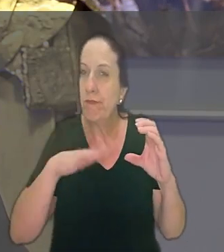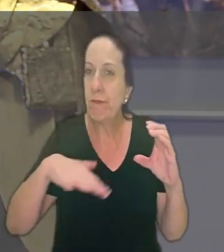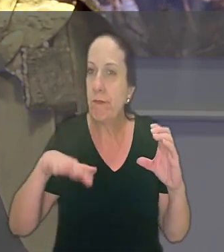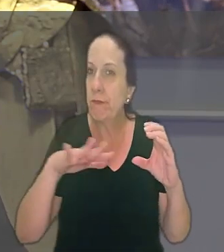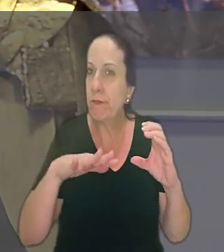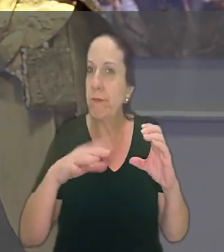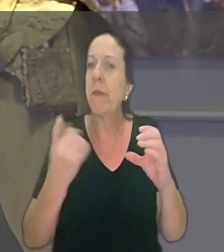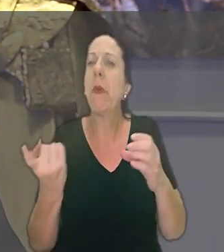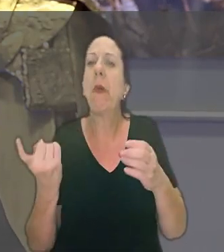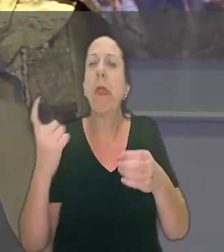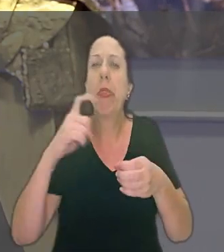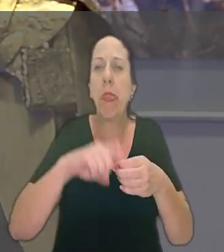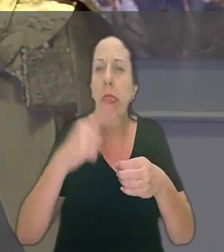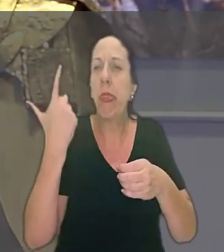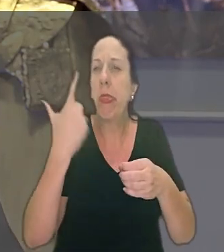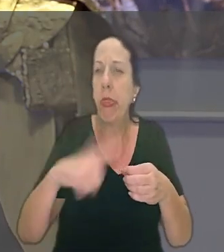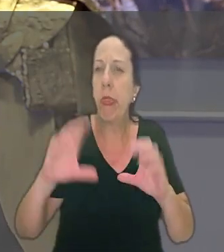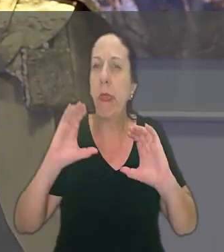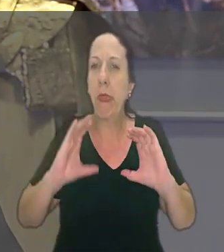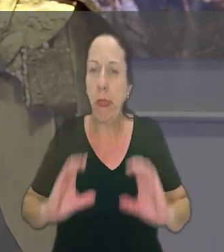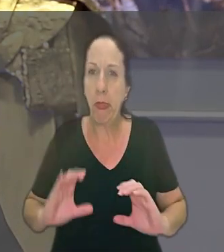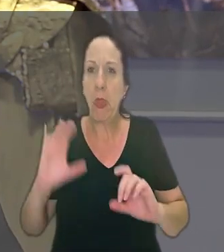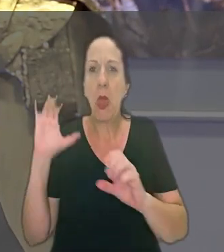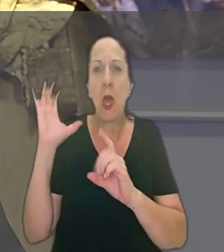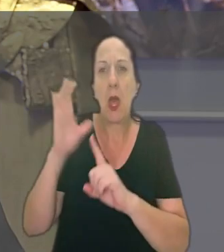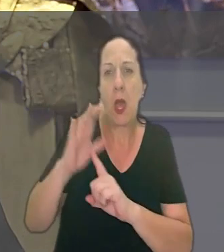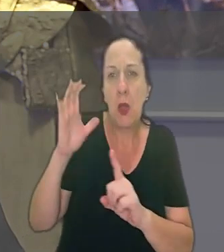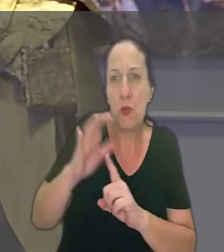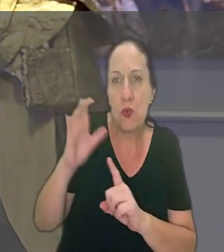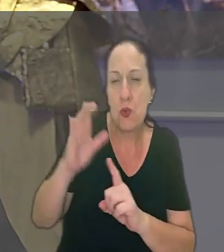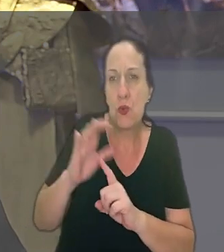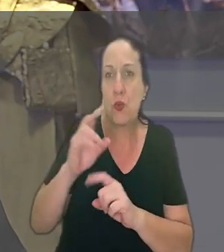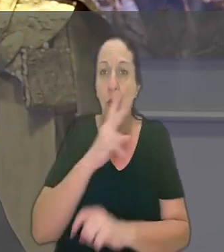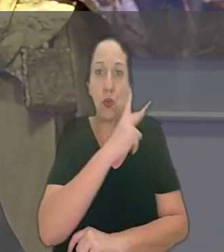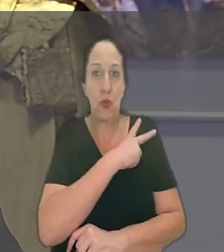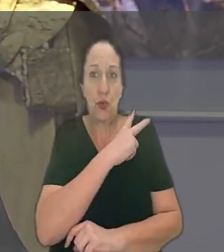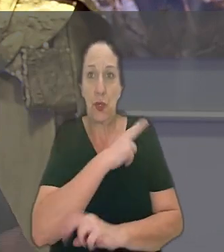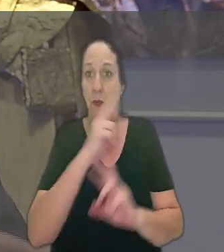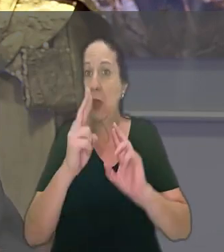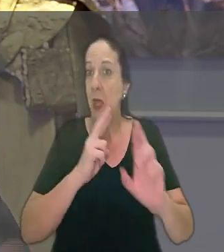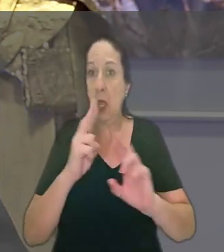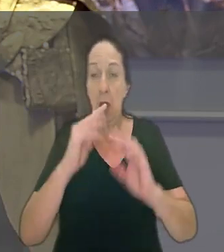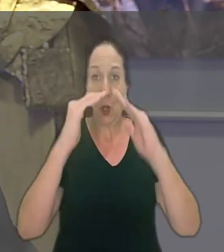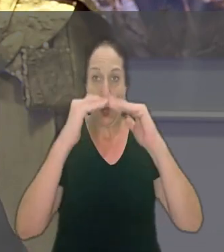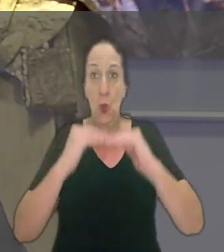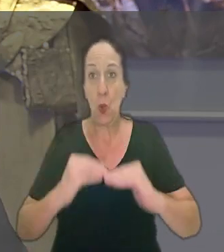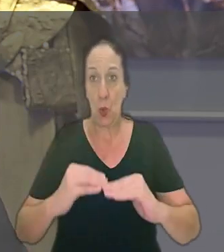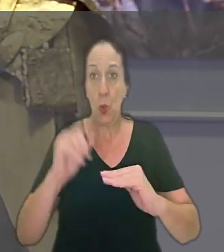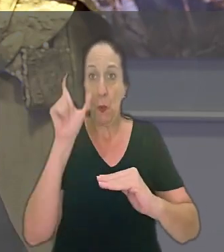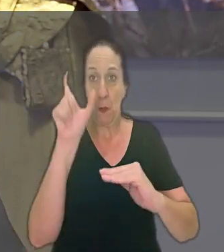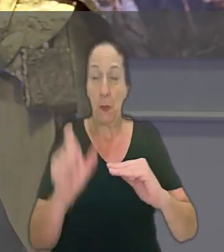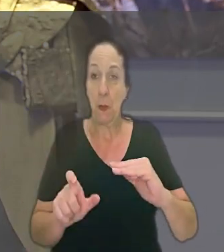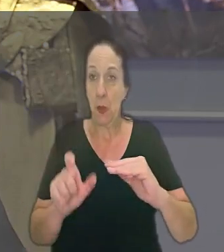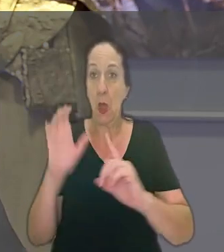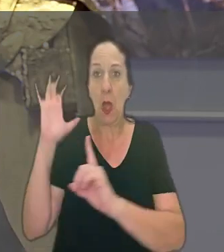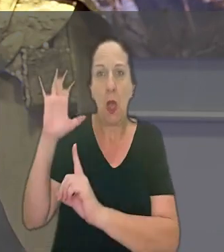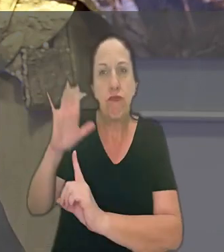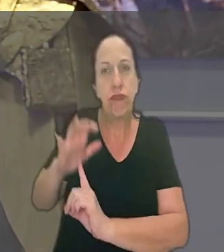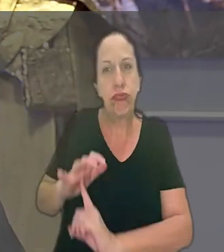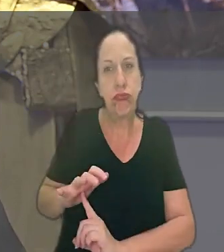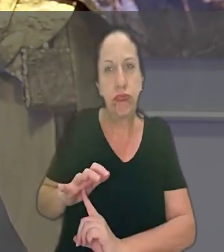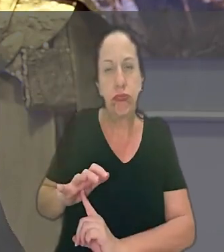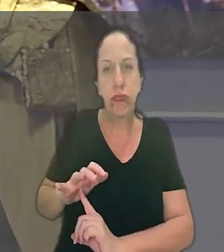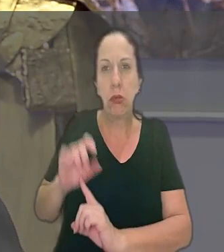É uma prática que envolve reiteração de conduta que pode atingir tanto o chefe em relação ao subordinado, ou seja, um